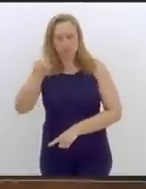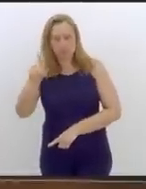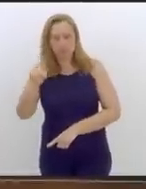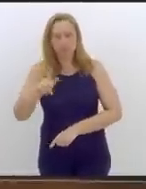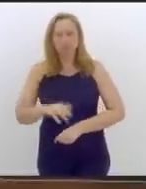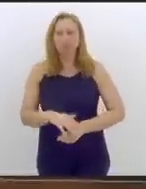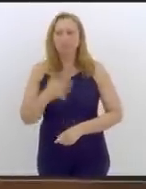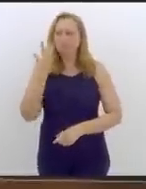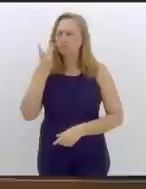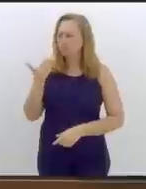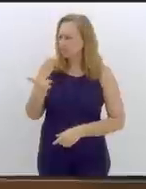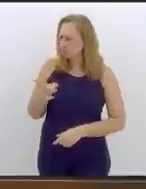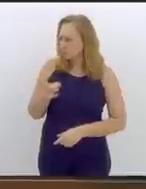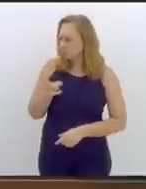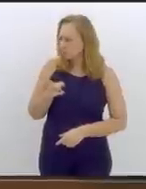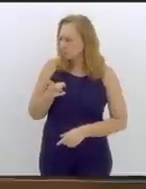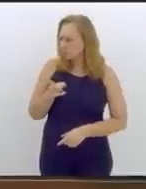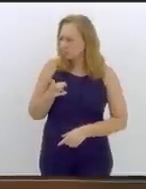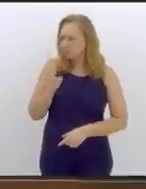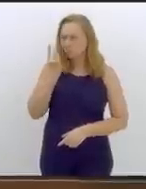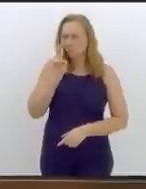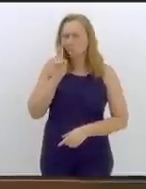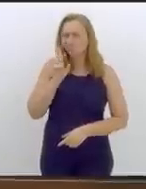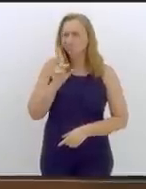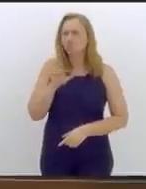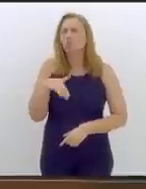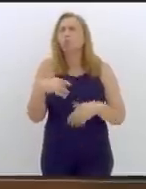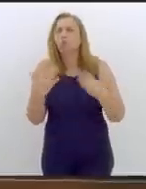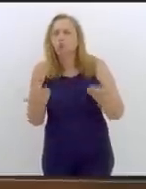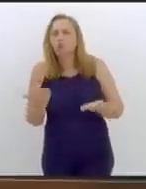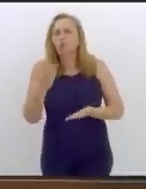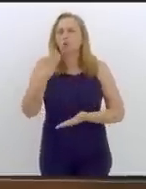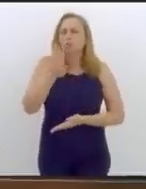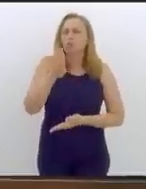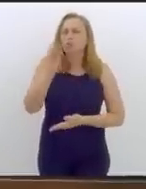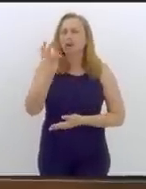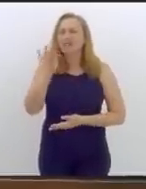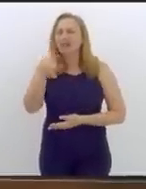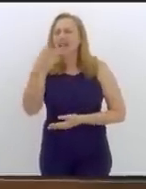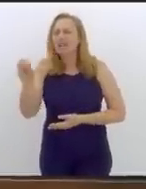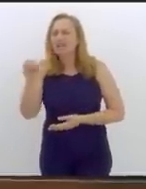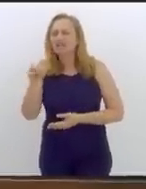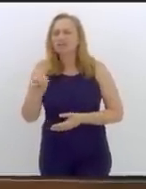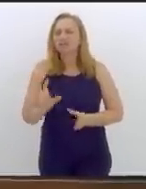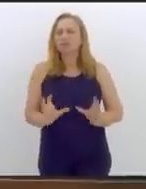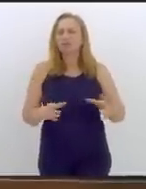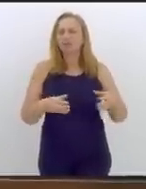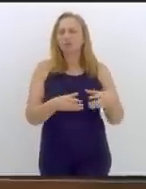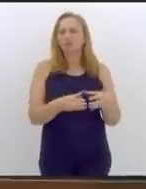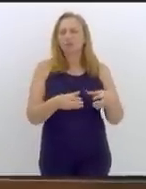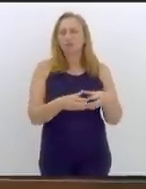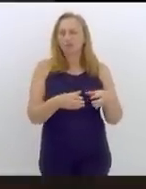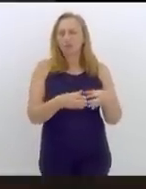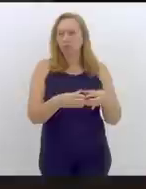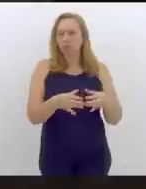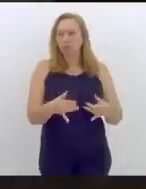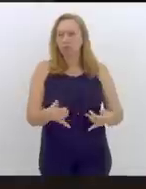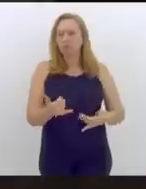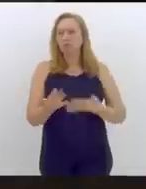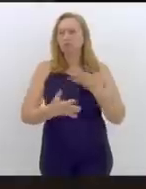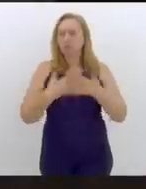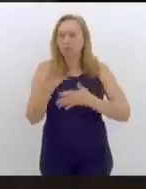foi no eu não lembro qual foi o Batalhão com exatidão em que a Tropa tava hiper satisfeita conversando